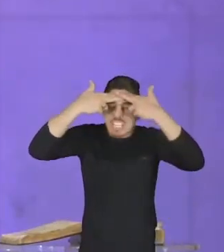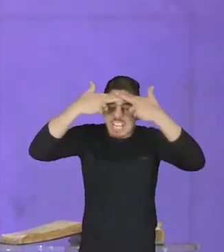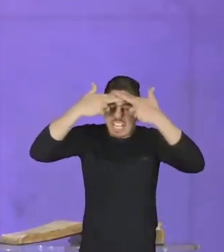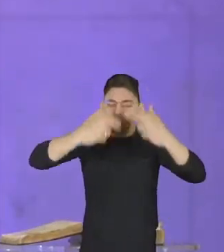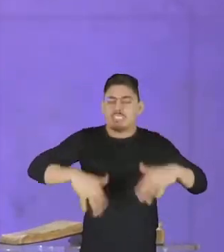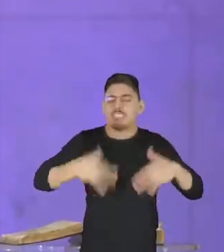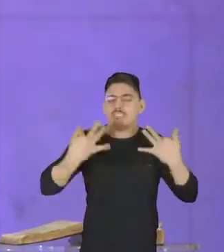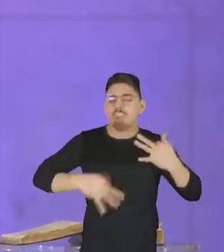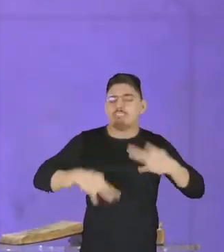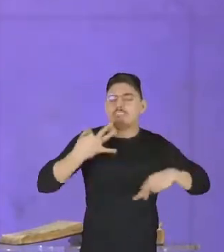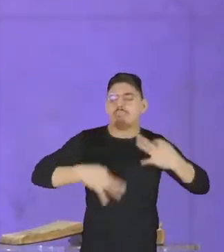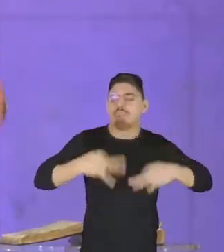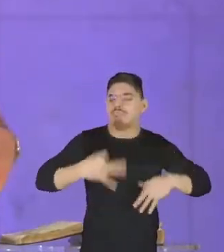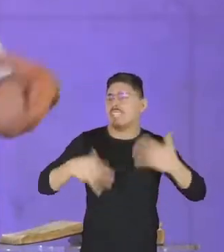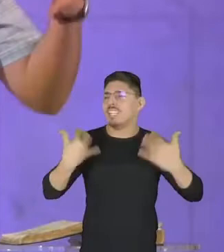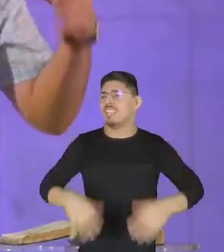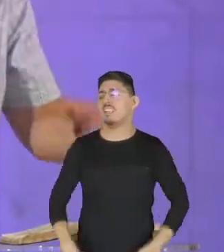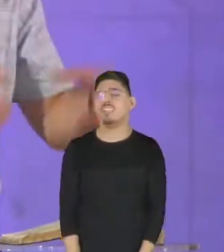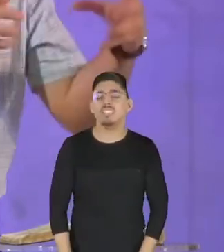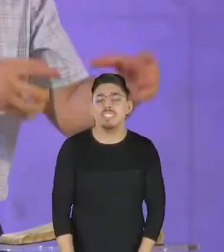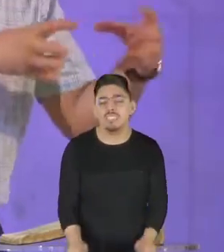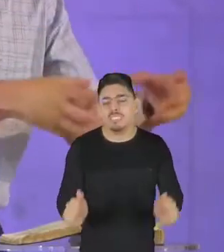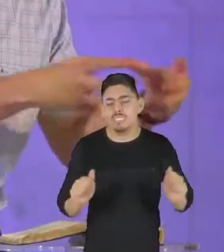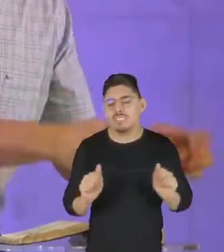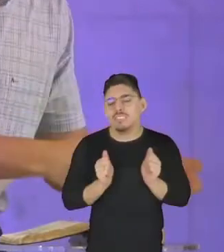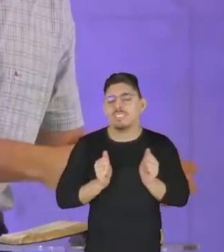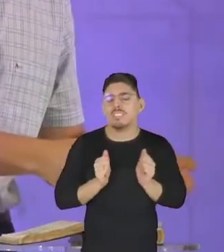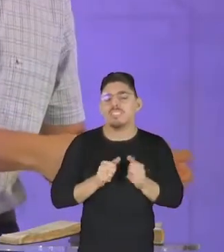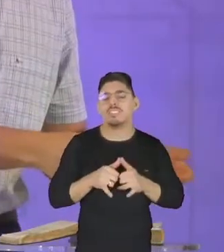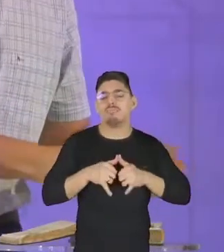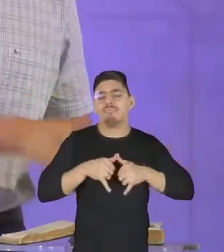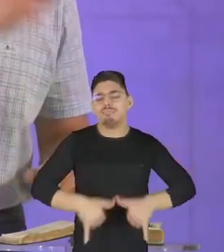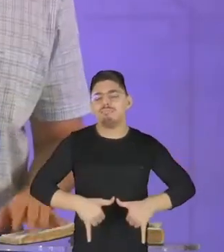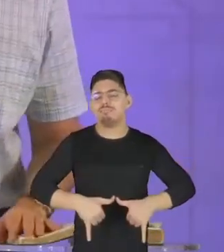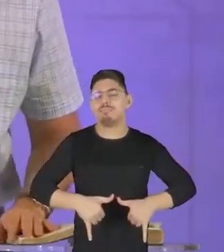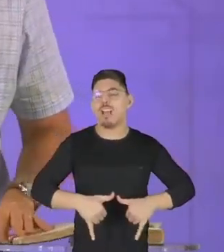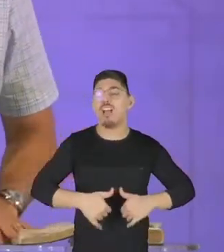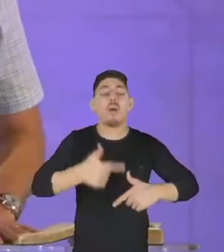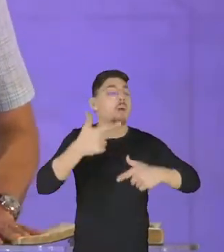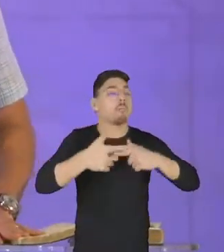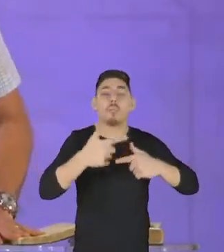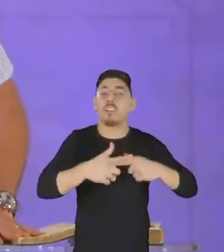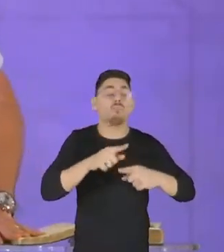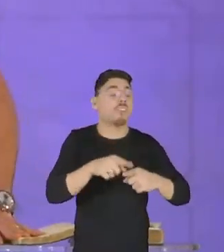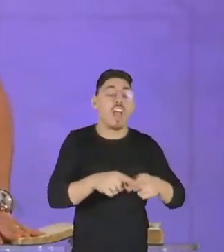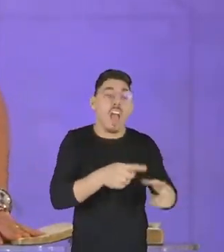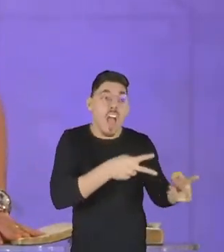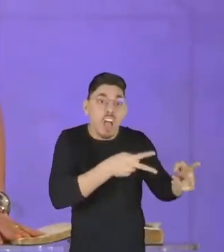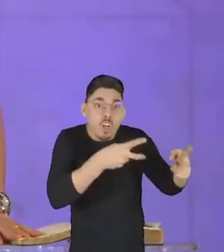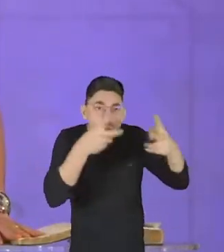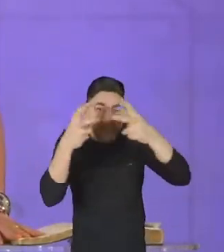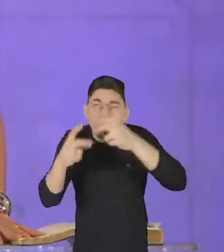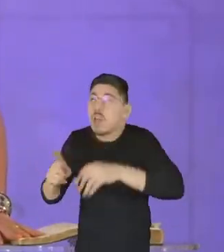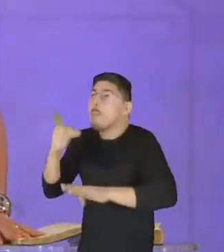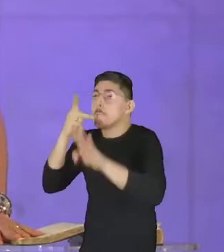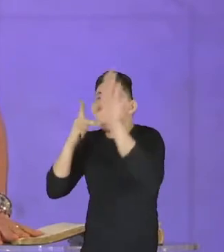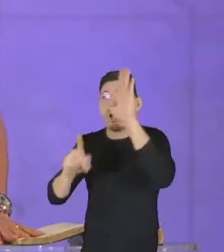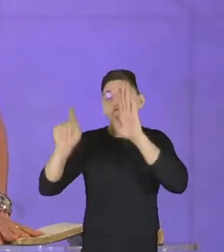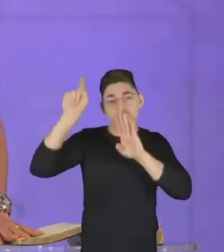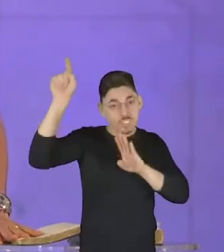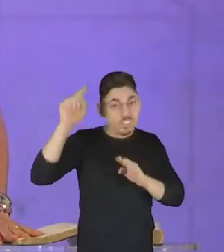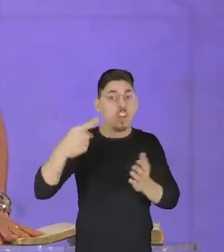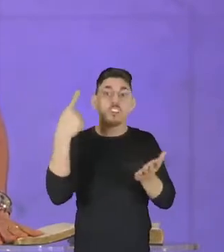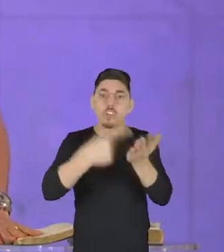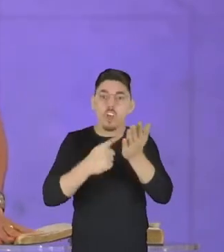feridas emocionais e acabam ficando estagnadas, porque elas não veem as promessas de Deus se cumprindo nas suas